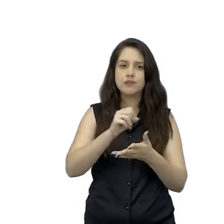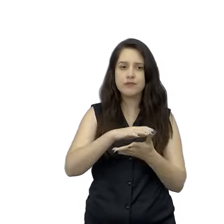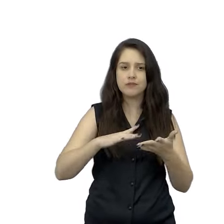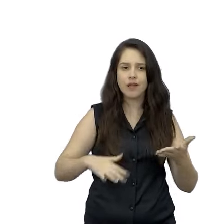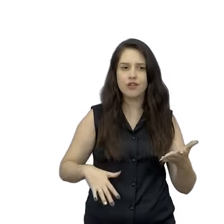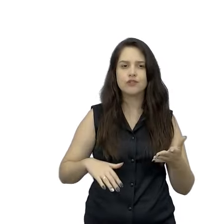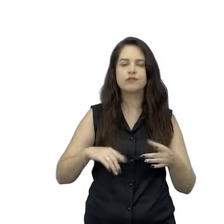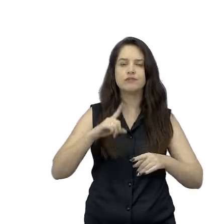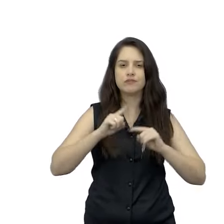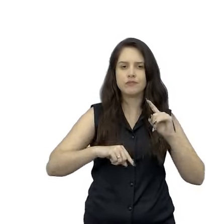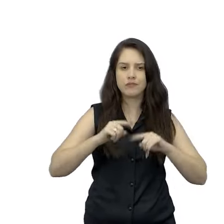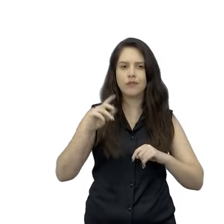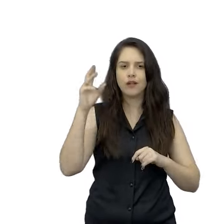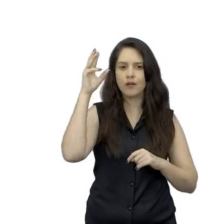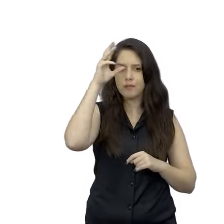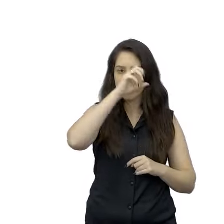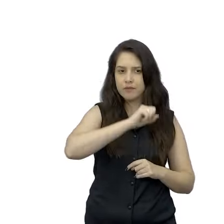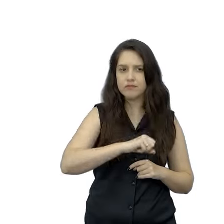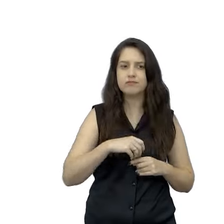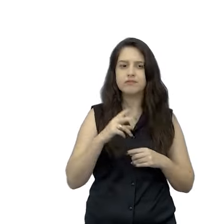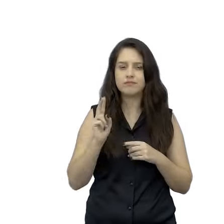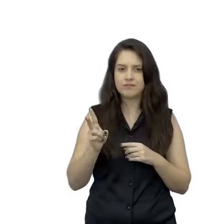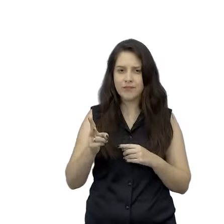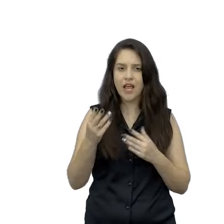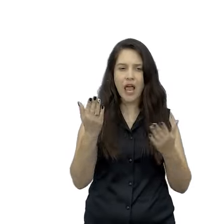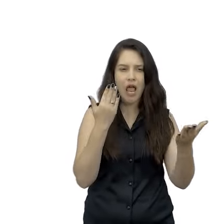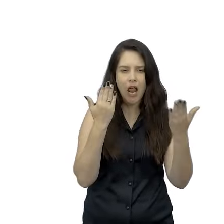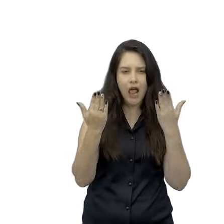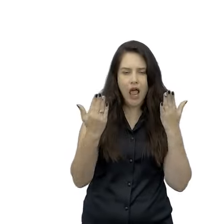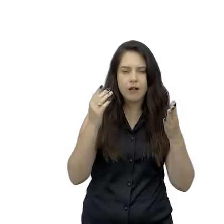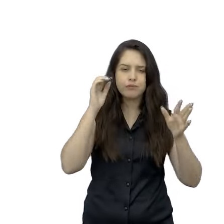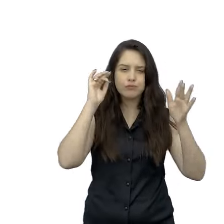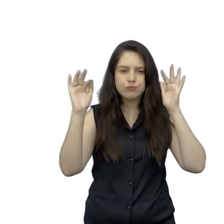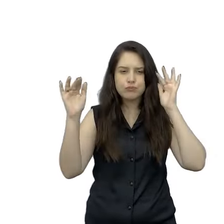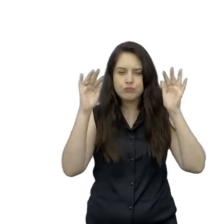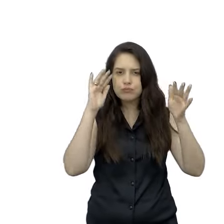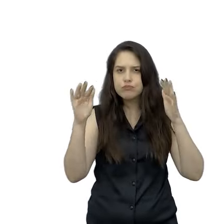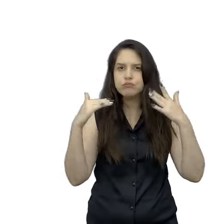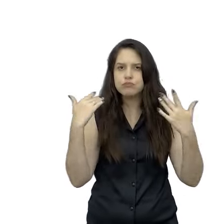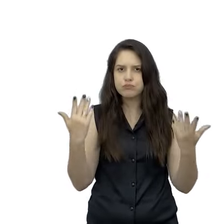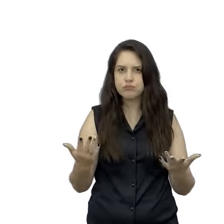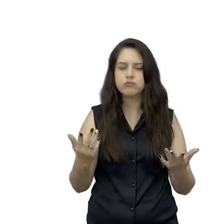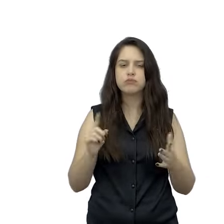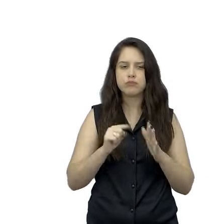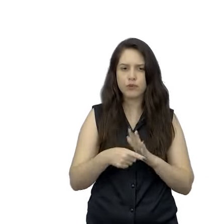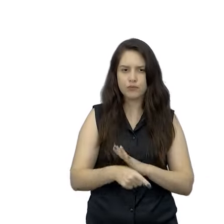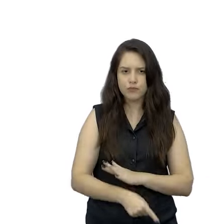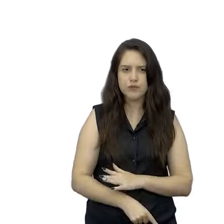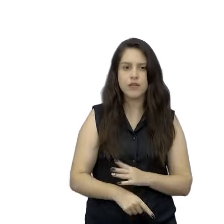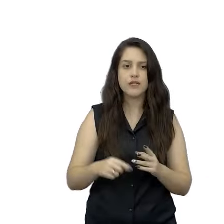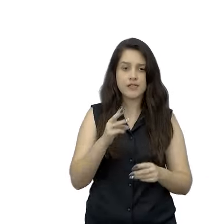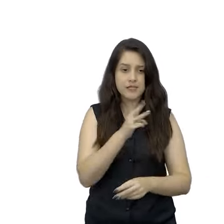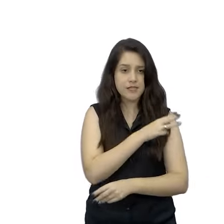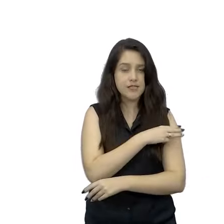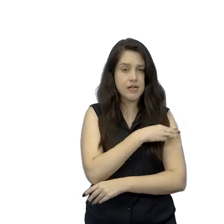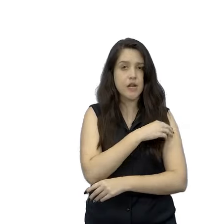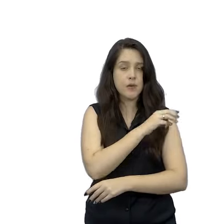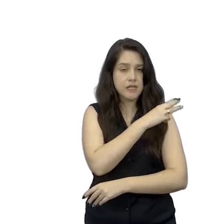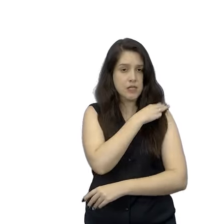de atividades do material, vamos analisar um pouquinho, refletir, né, o que o caderninho está propondo, da terceira série do